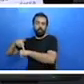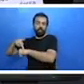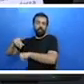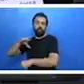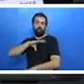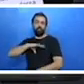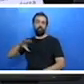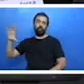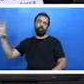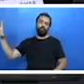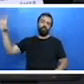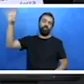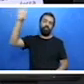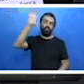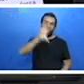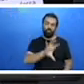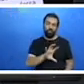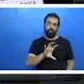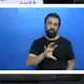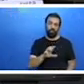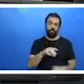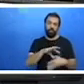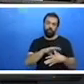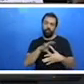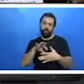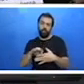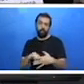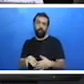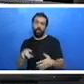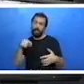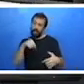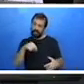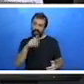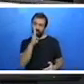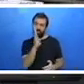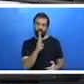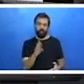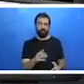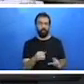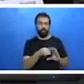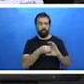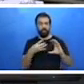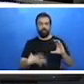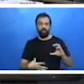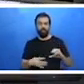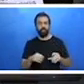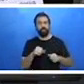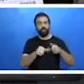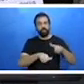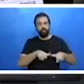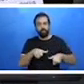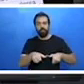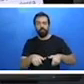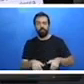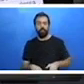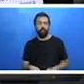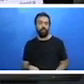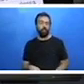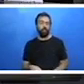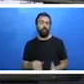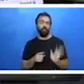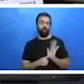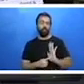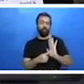os colonizadores portugueses. Aqui, entretanto, o cordel adquiriu características próprias, expressando o modo de viver